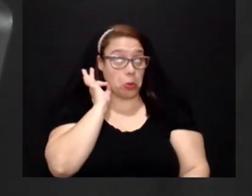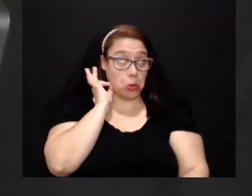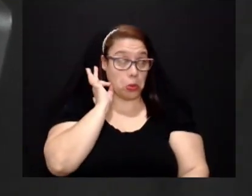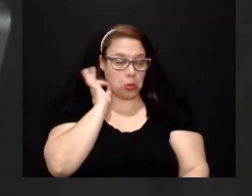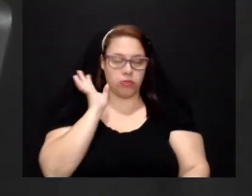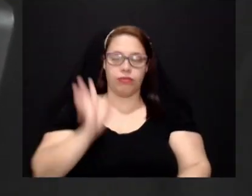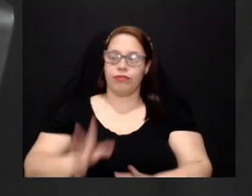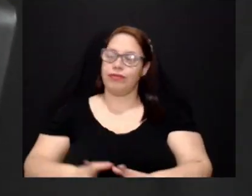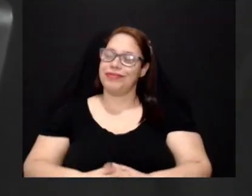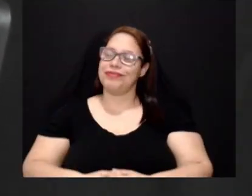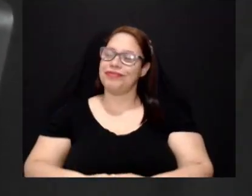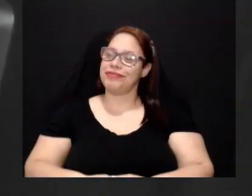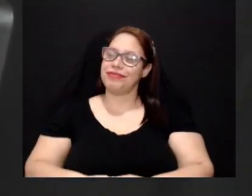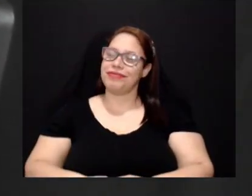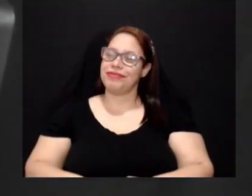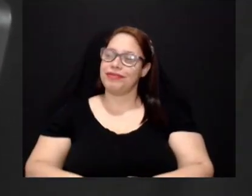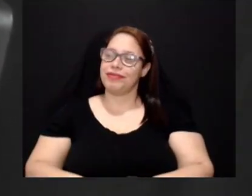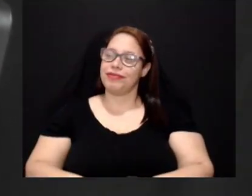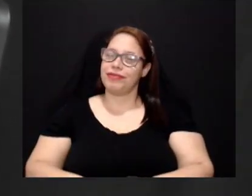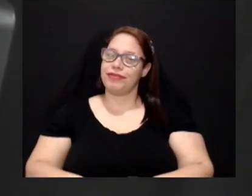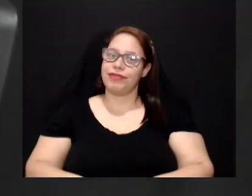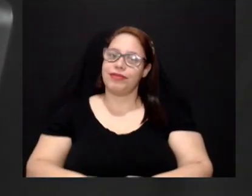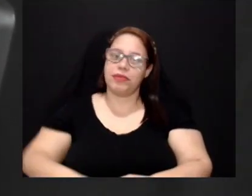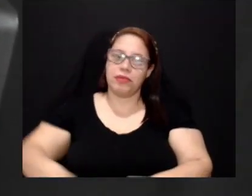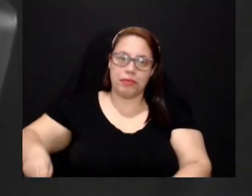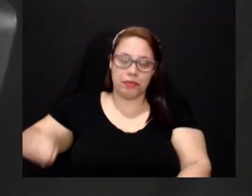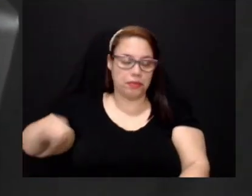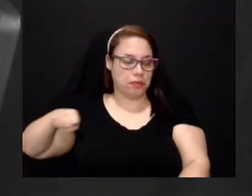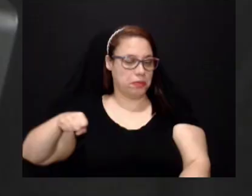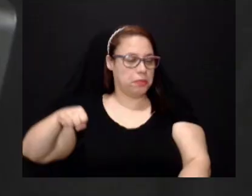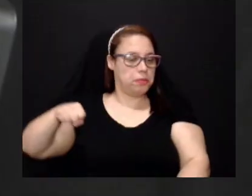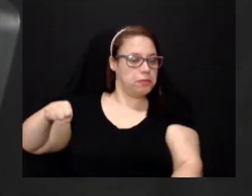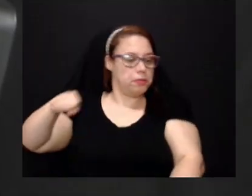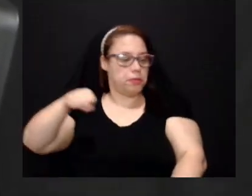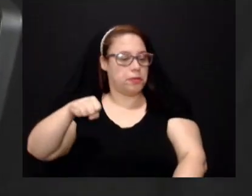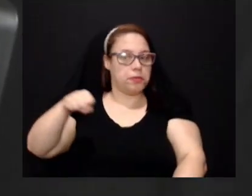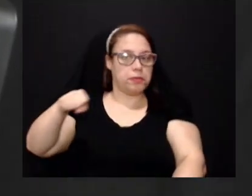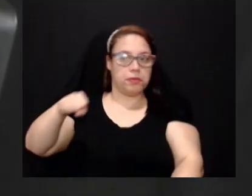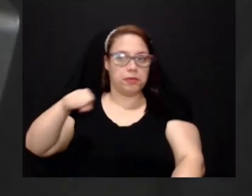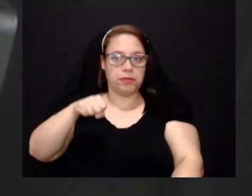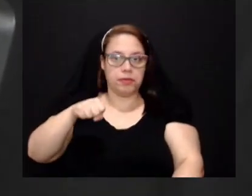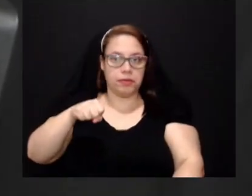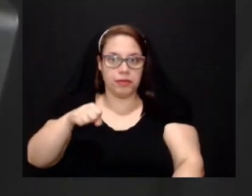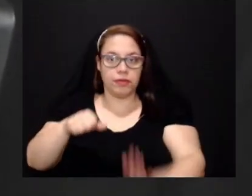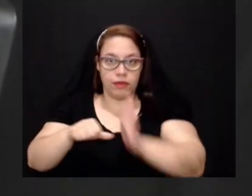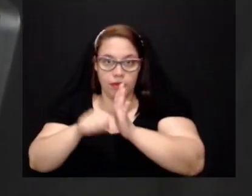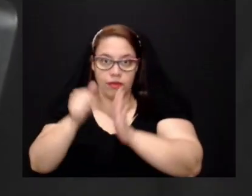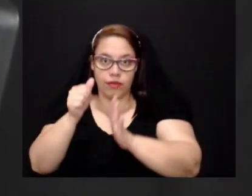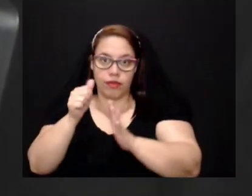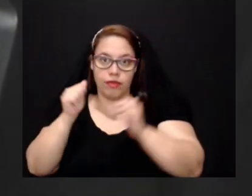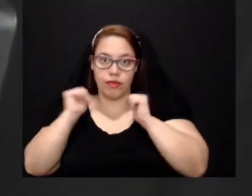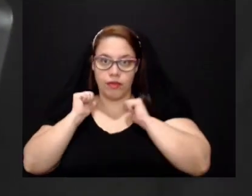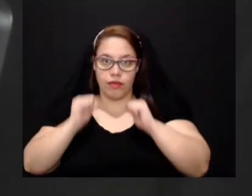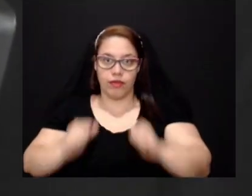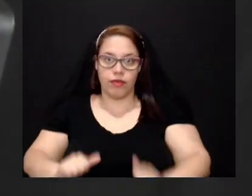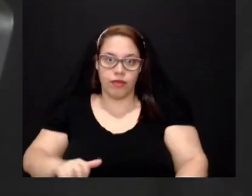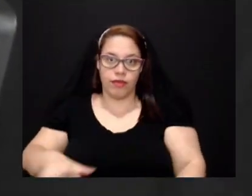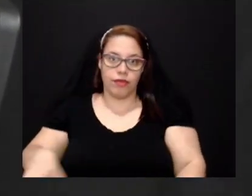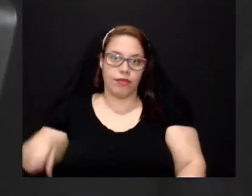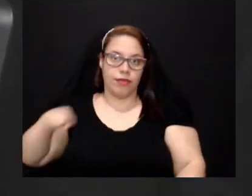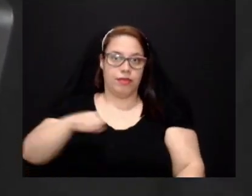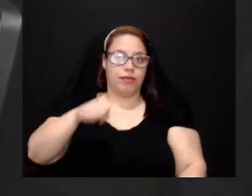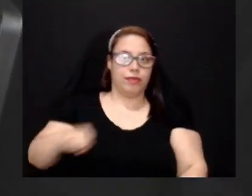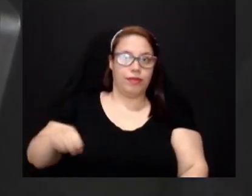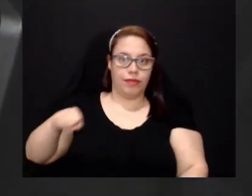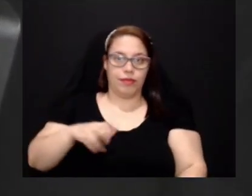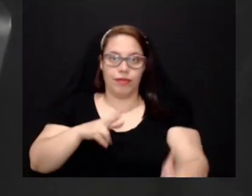achava charmosa ela andando com aquela mochila assim. Aí quando eu tinha a primeira mochila que eu tive, eu lembro que eu queria carregar que nem a professora